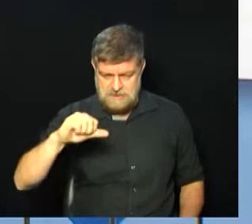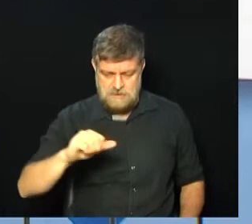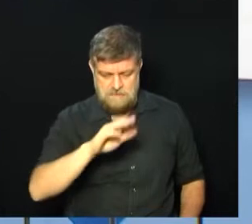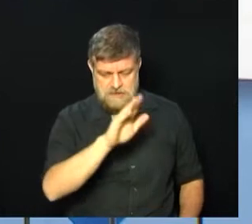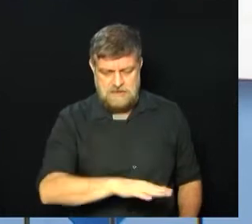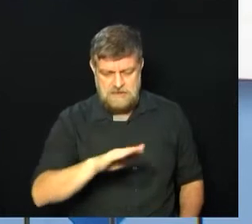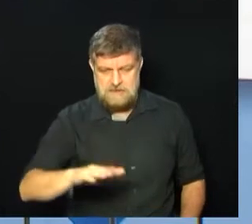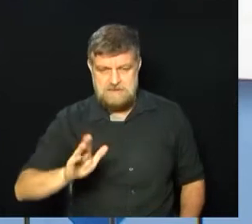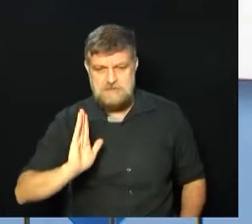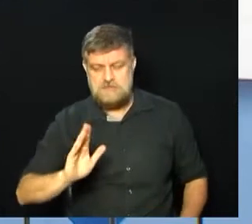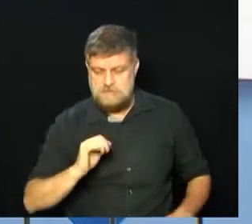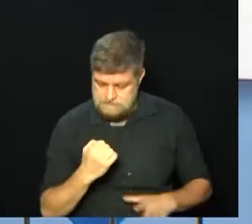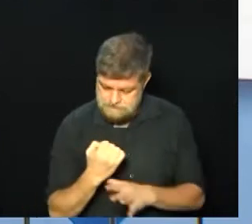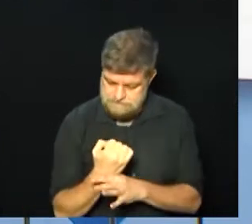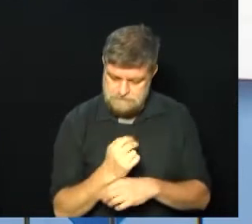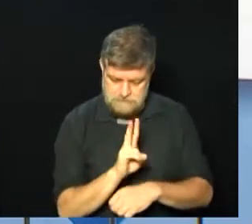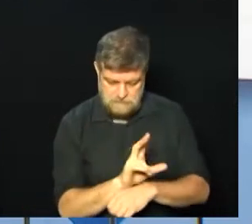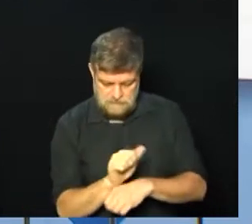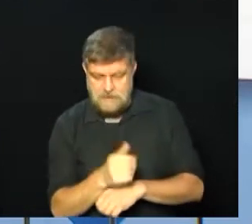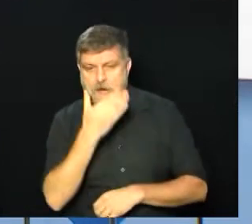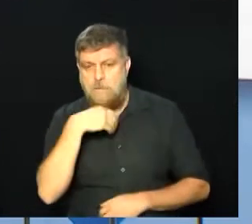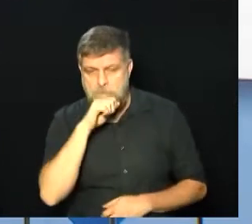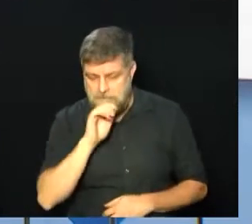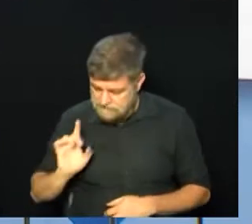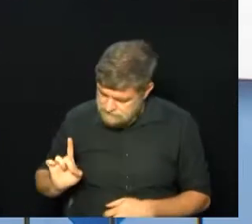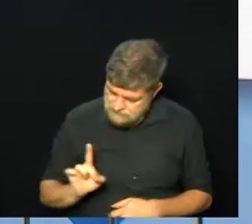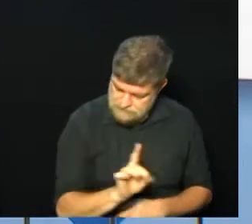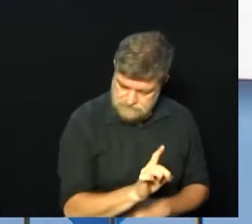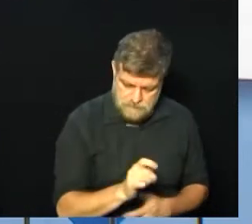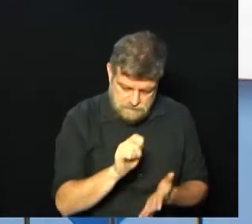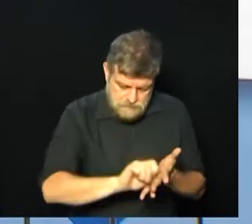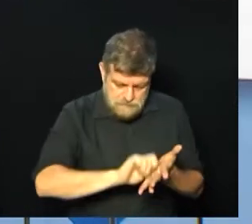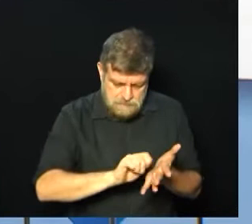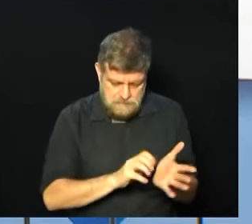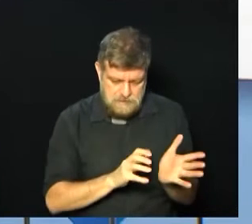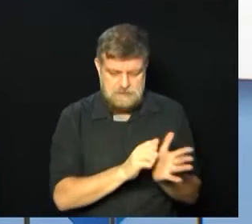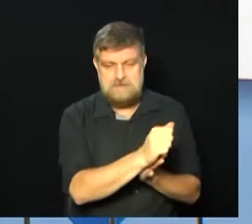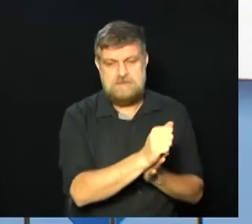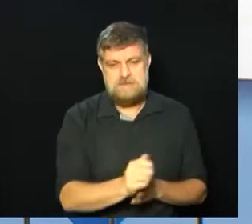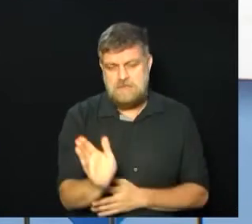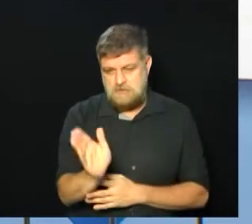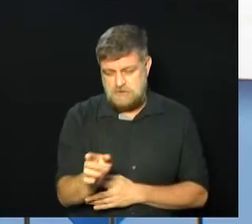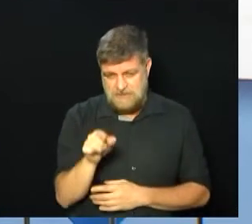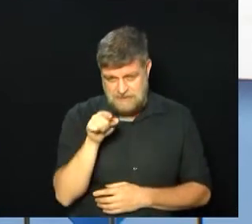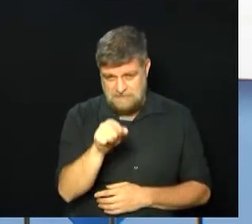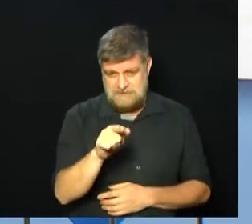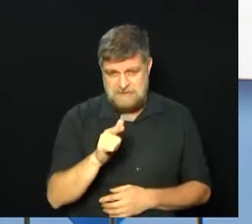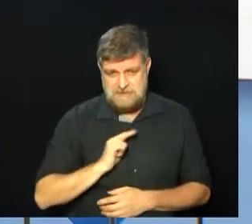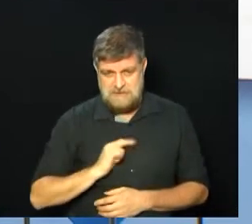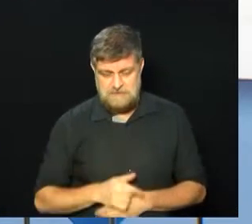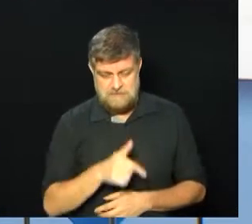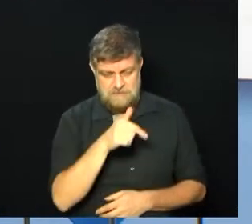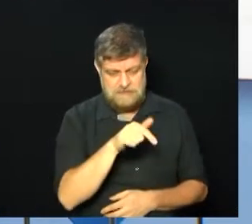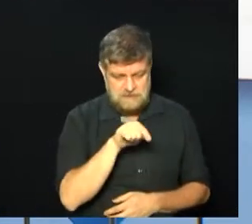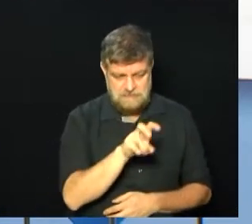crianças já garantiram sua vaga ou seja os pais já foram na escola já fizeram a matrícula Então se você está entre